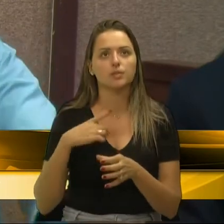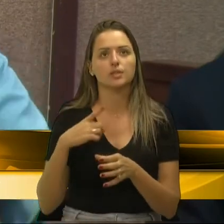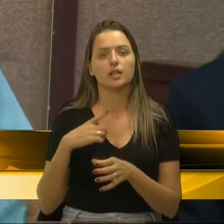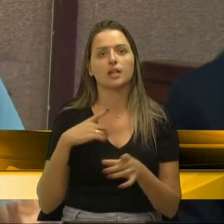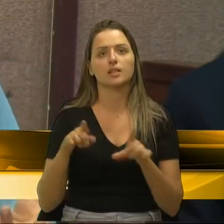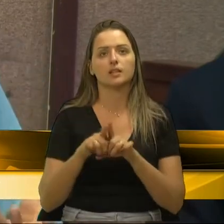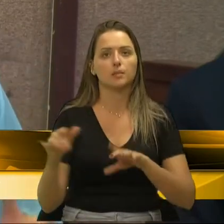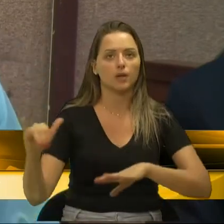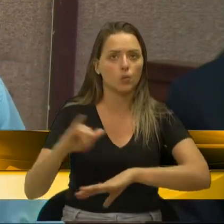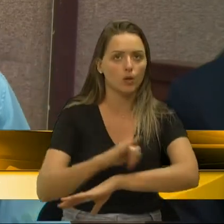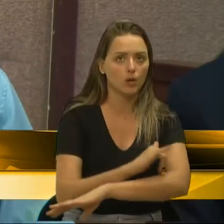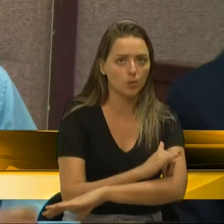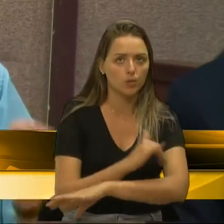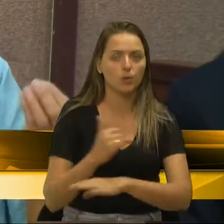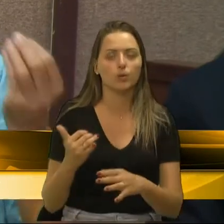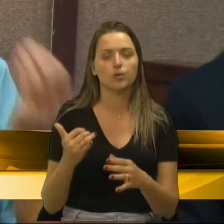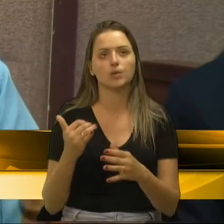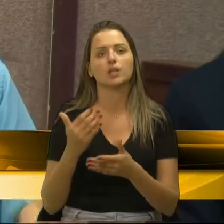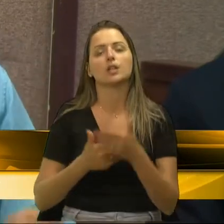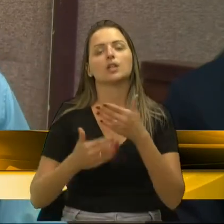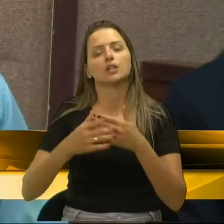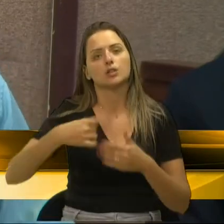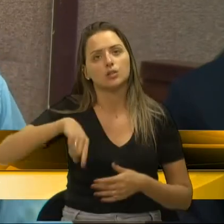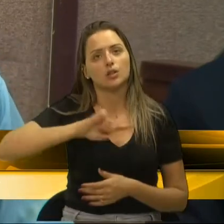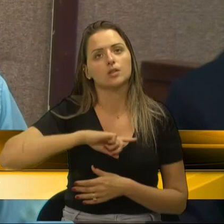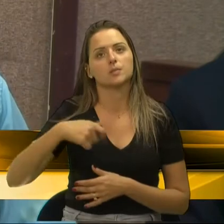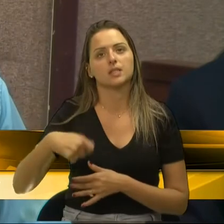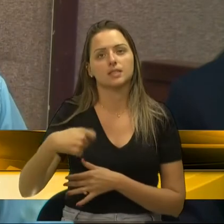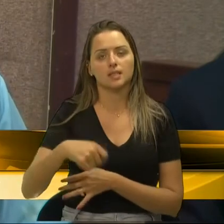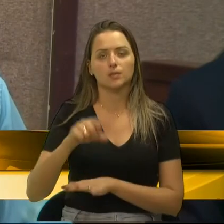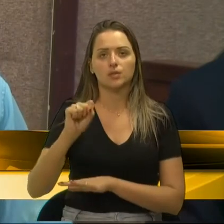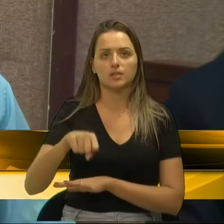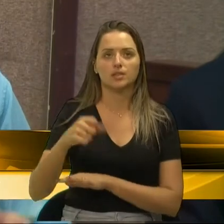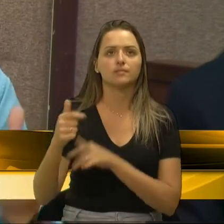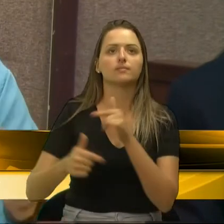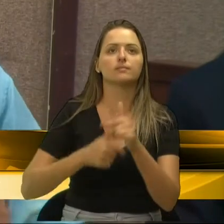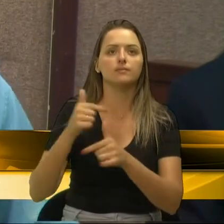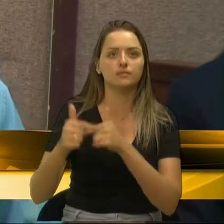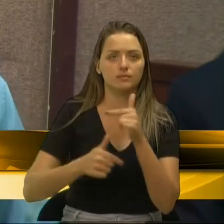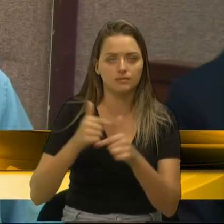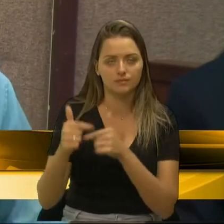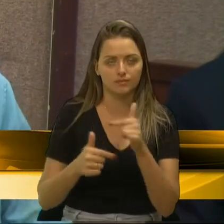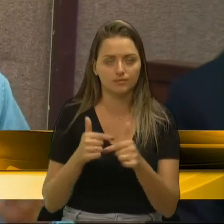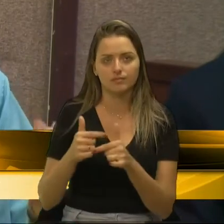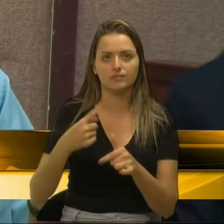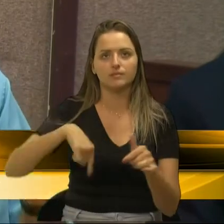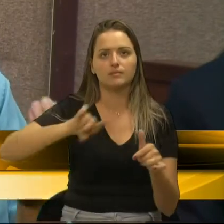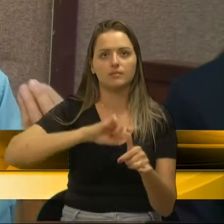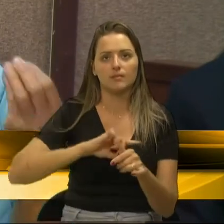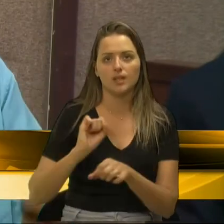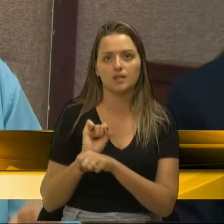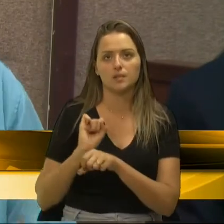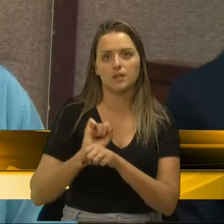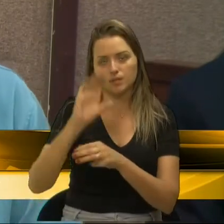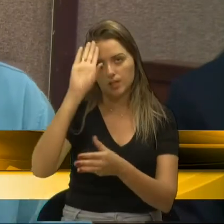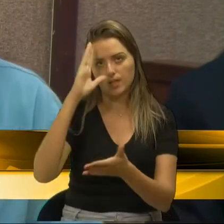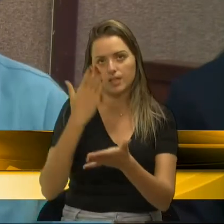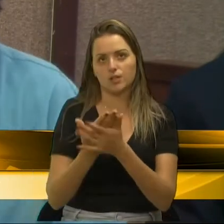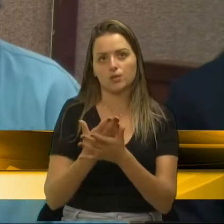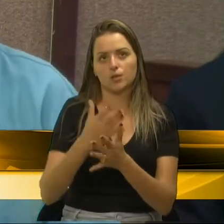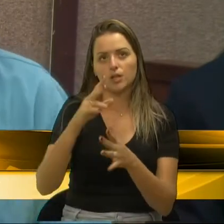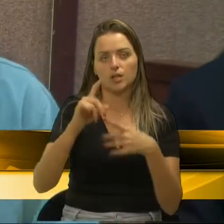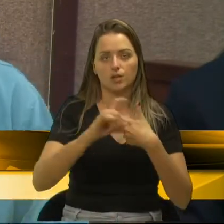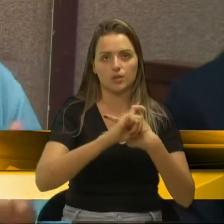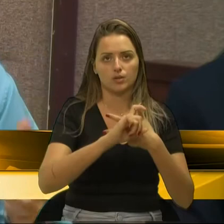nosso aeroporto, né? Então nós precisamos sim trabalhar forte nesse sentido, e esperamos e acredito que o Poder